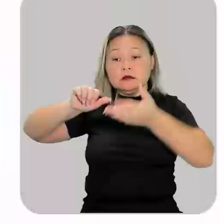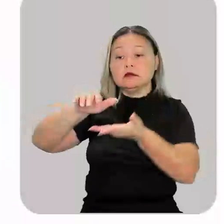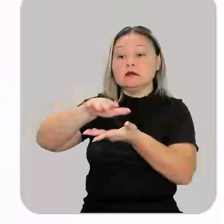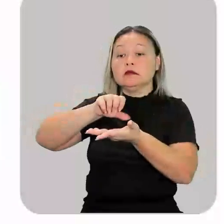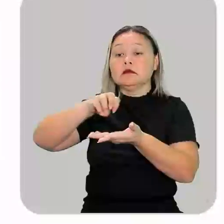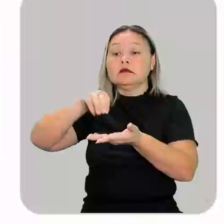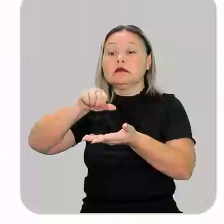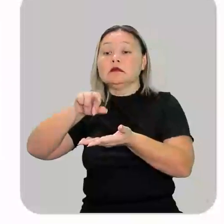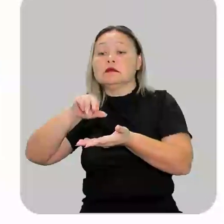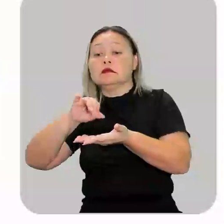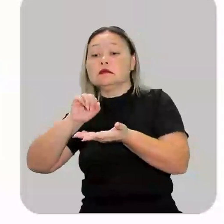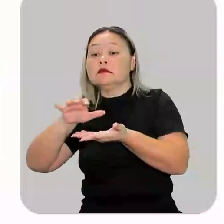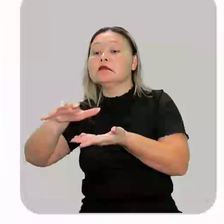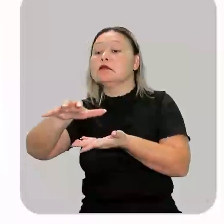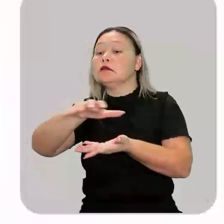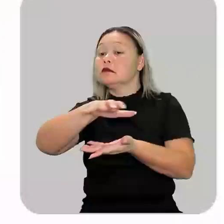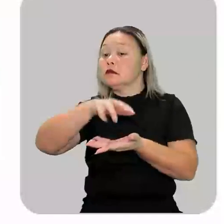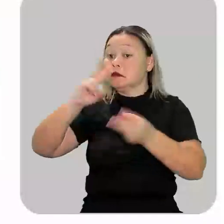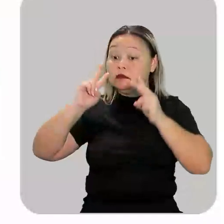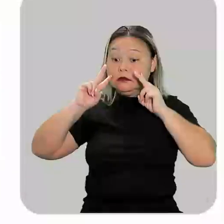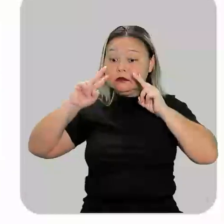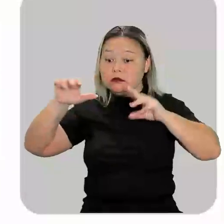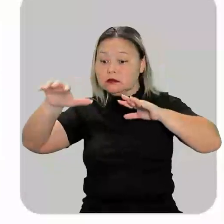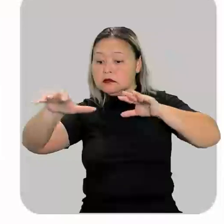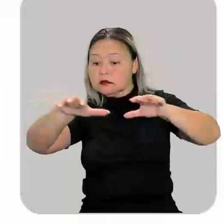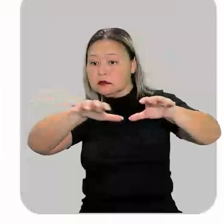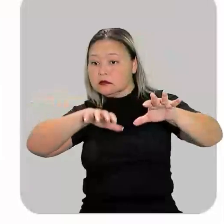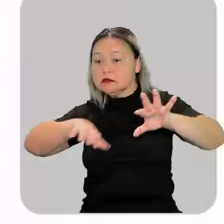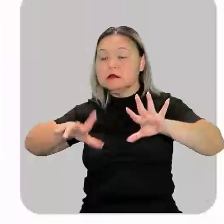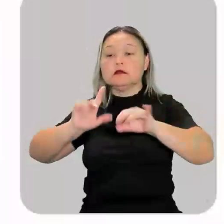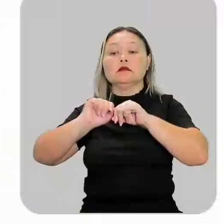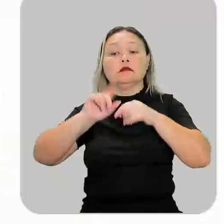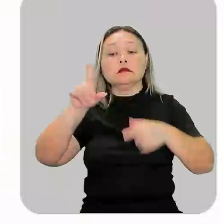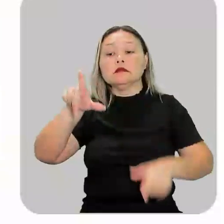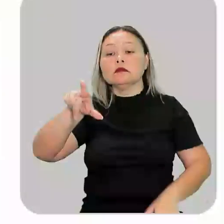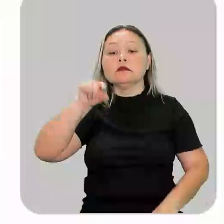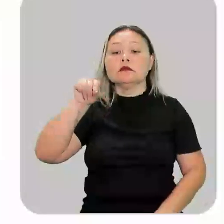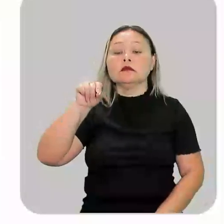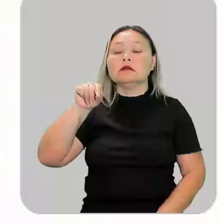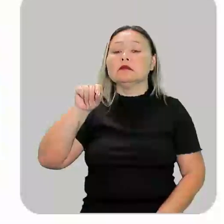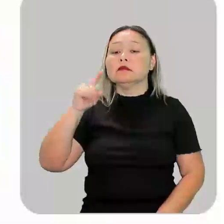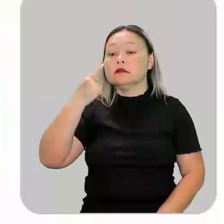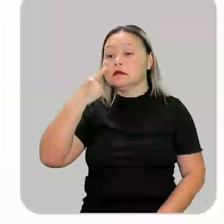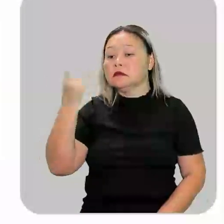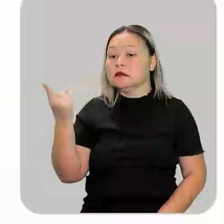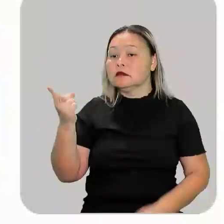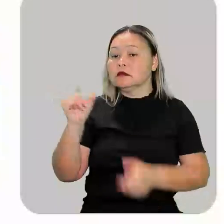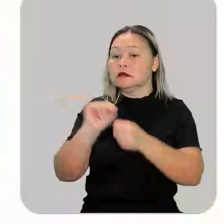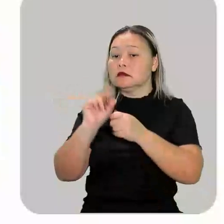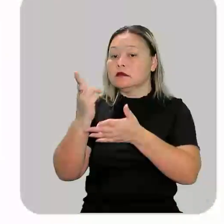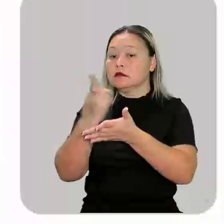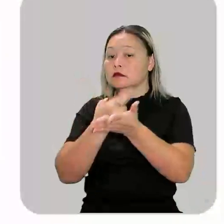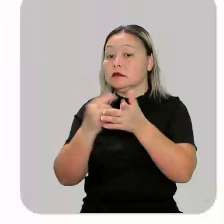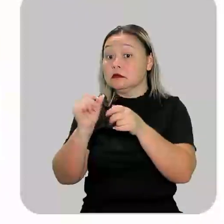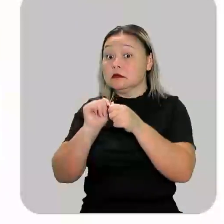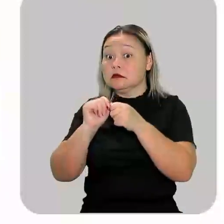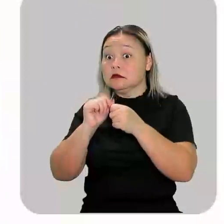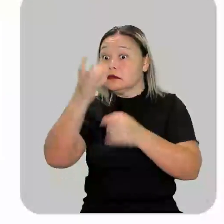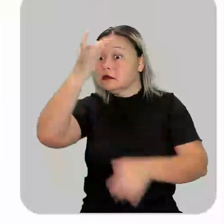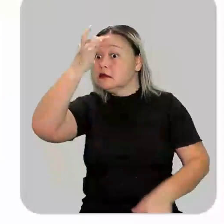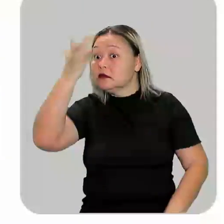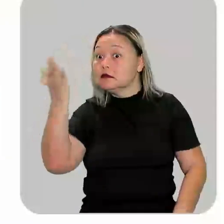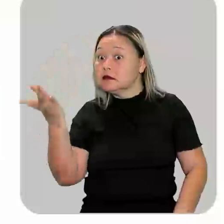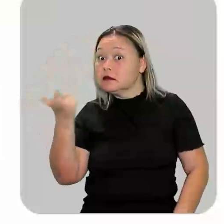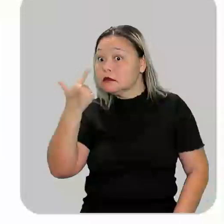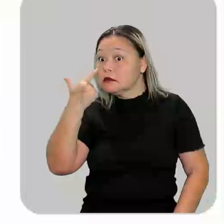geometria espacial. Você tem que ter uma visão do espaço para conseguir marcar. E ó, com os risquinhos que a professora Lúcia fez, agora ficou mais